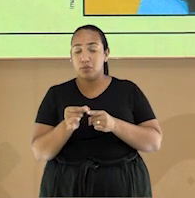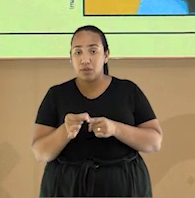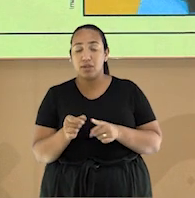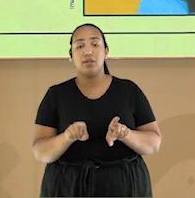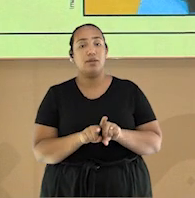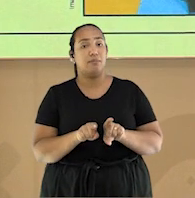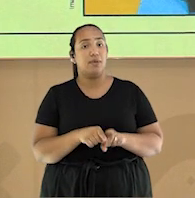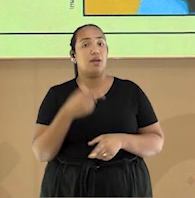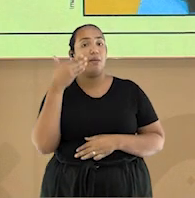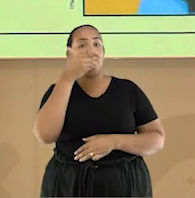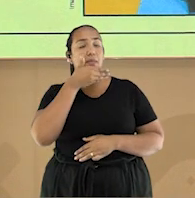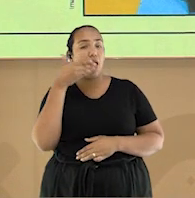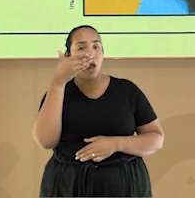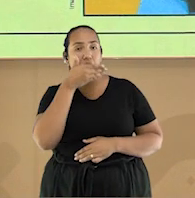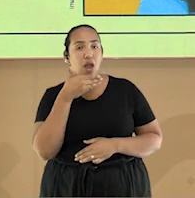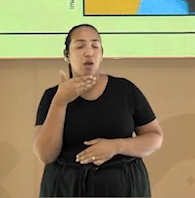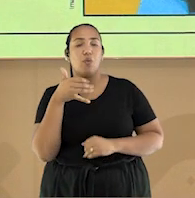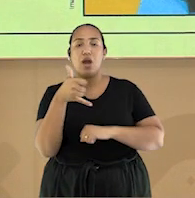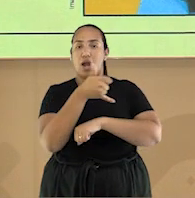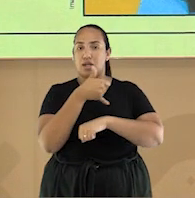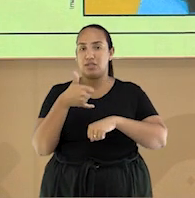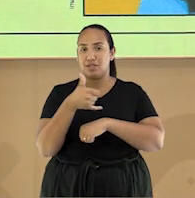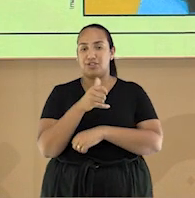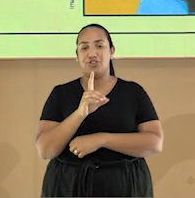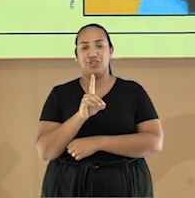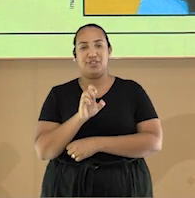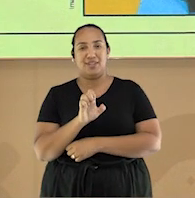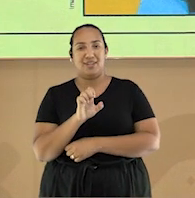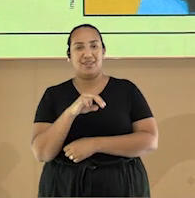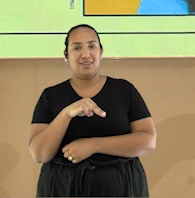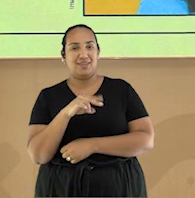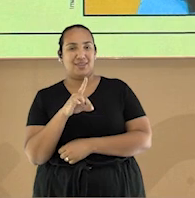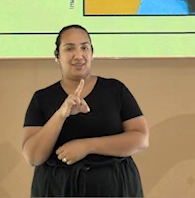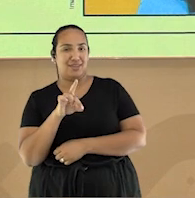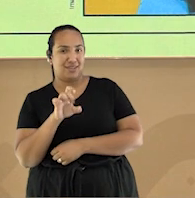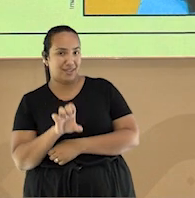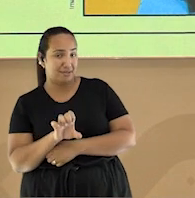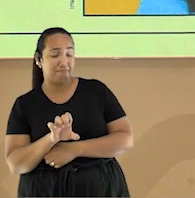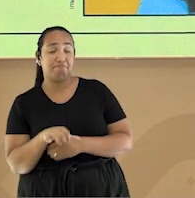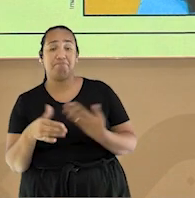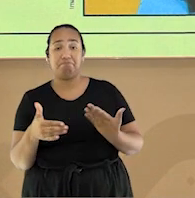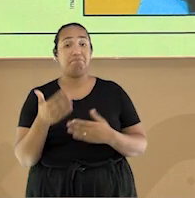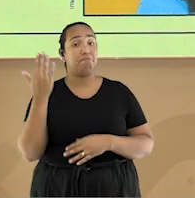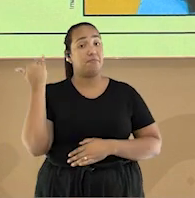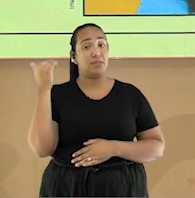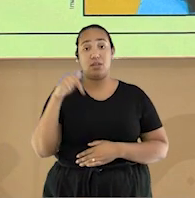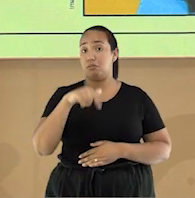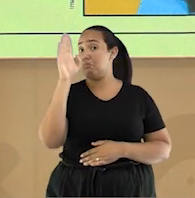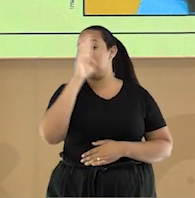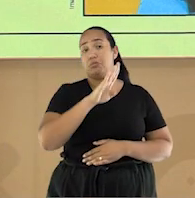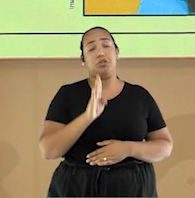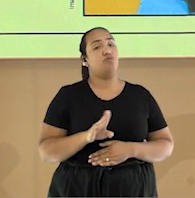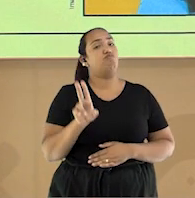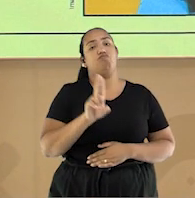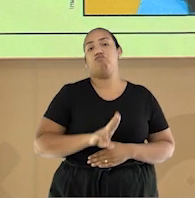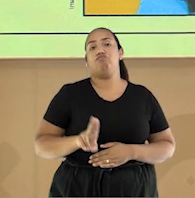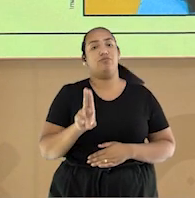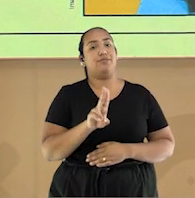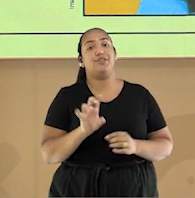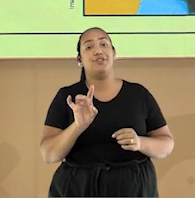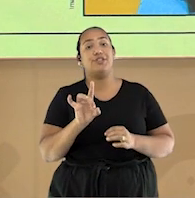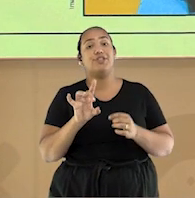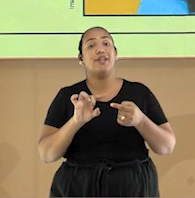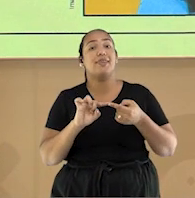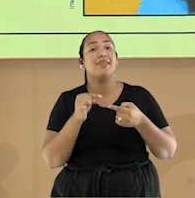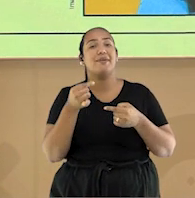ervas aromáticas e o azeite de dendê não eram conhecidos nem usados no Brasil antes da chegada deles.